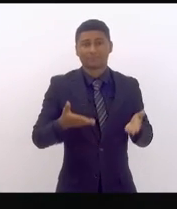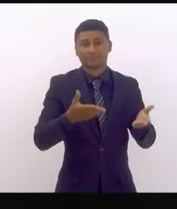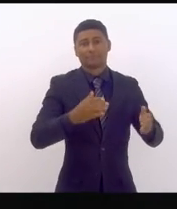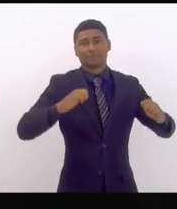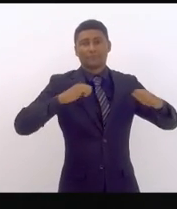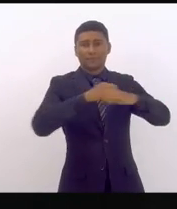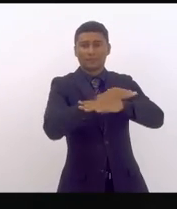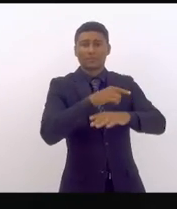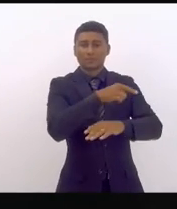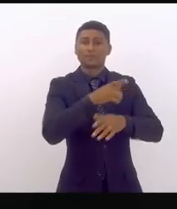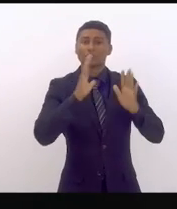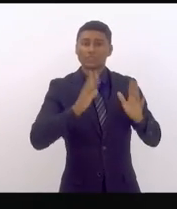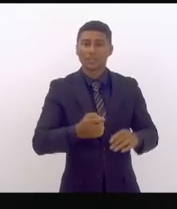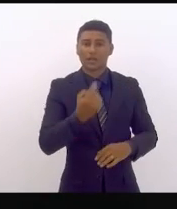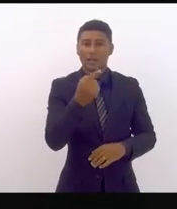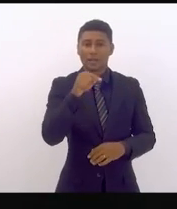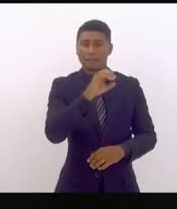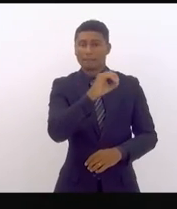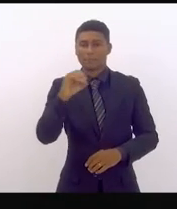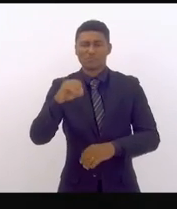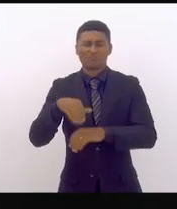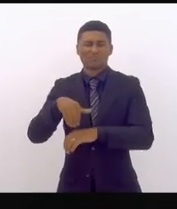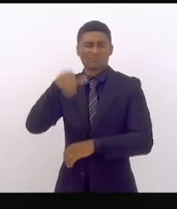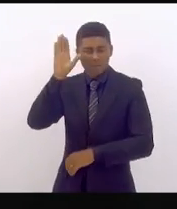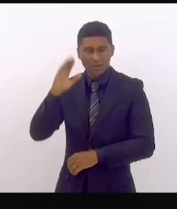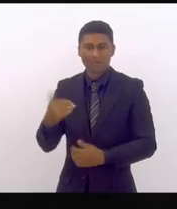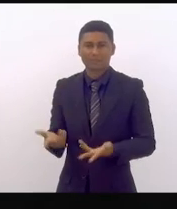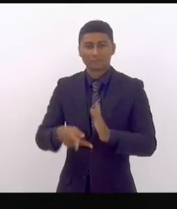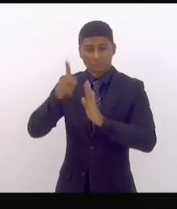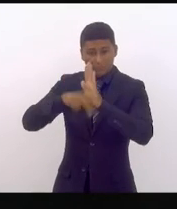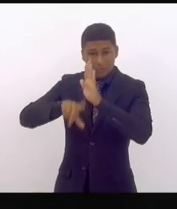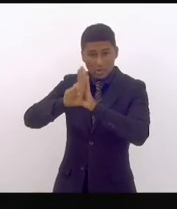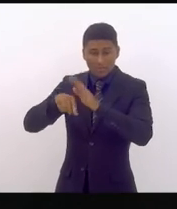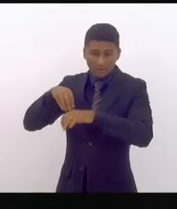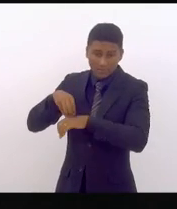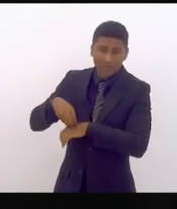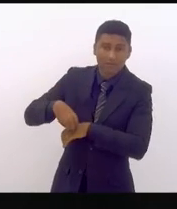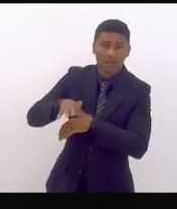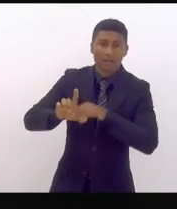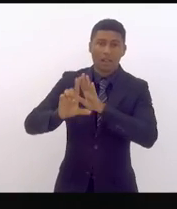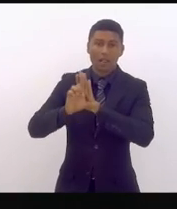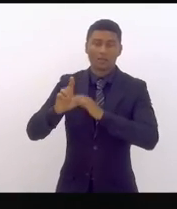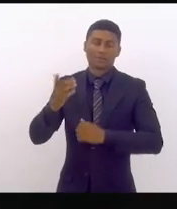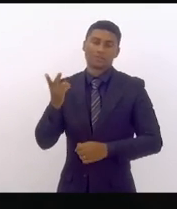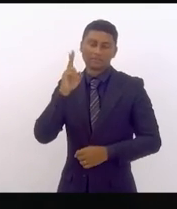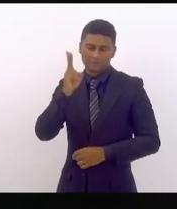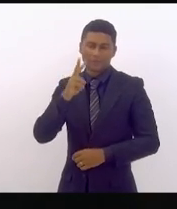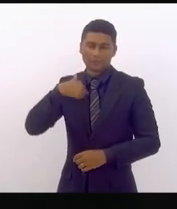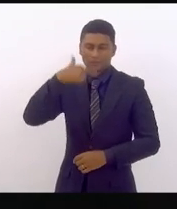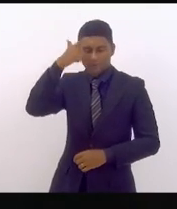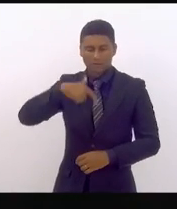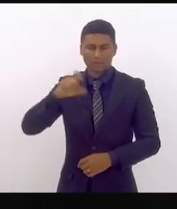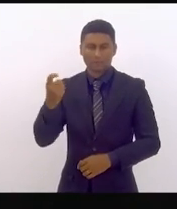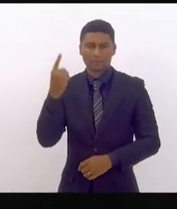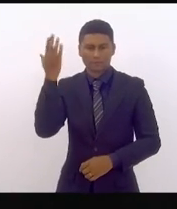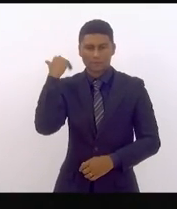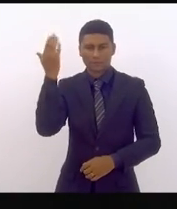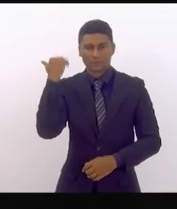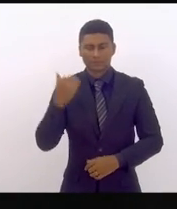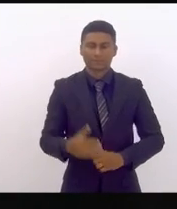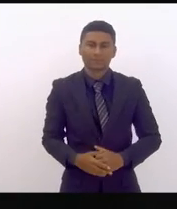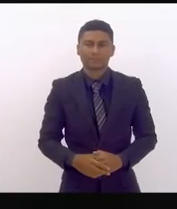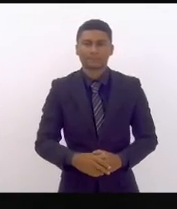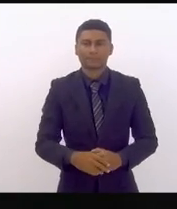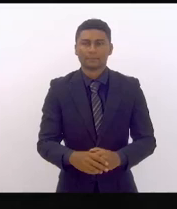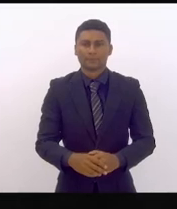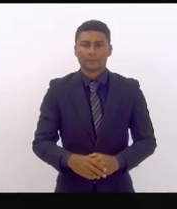foram feitas mil castrações projeto de indicação Legislativa entendeu então Vereador Giovani Ratinho E quero